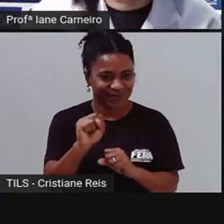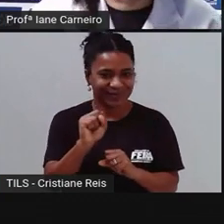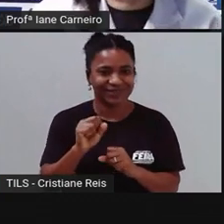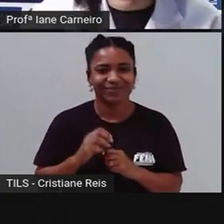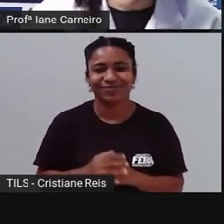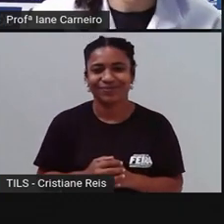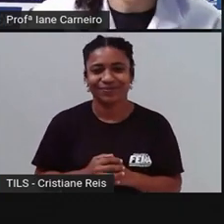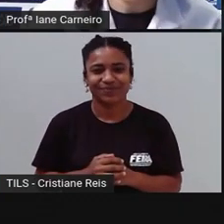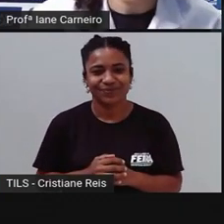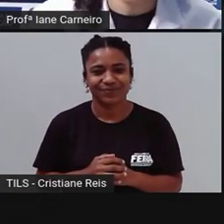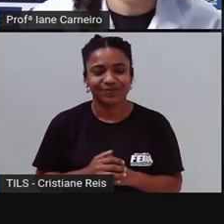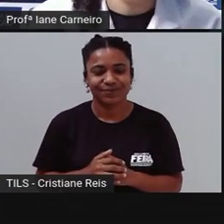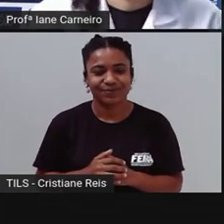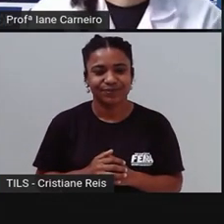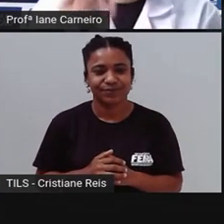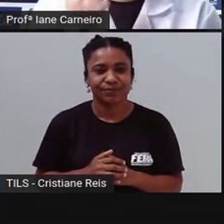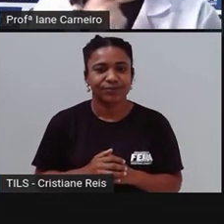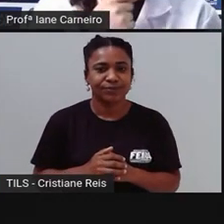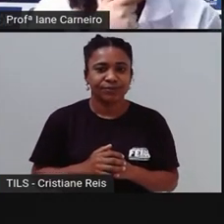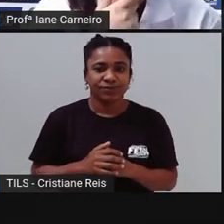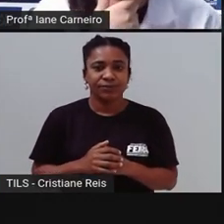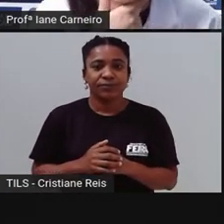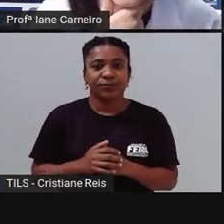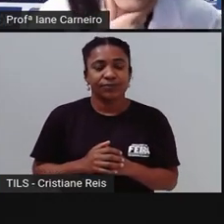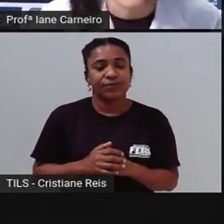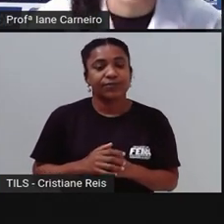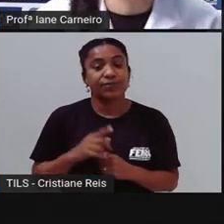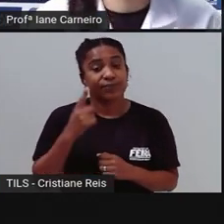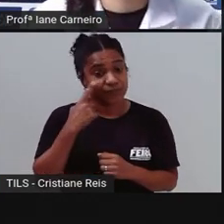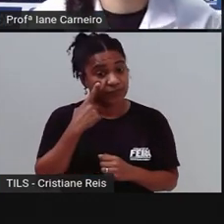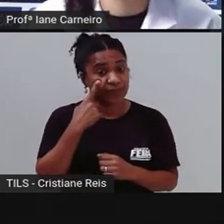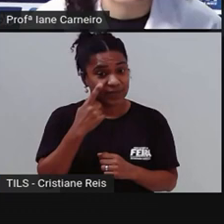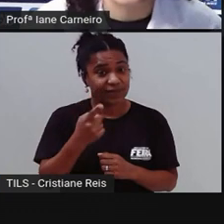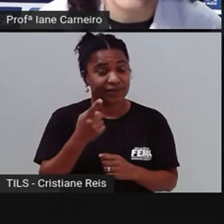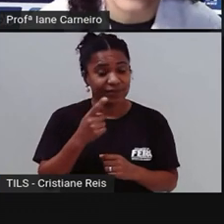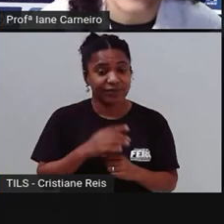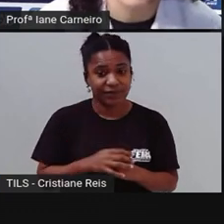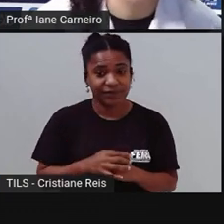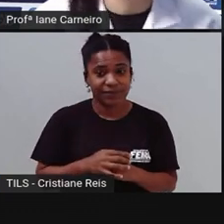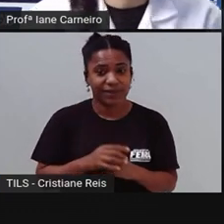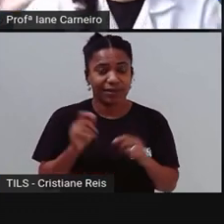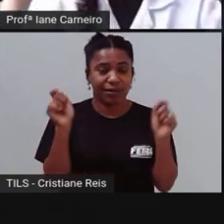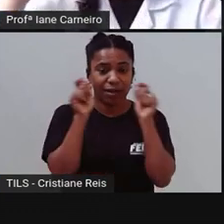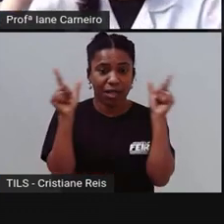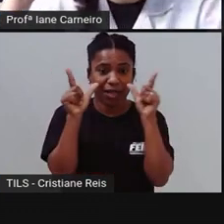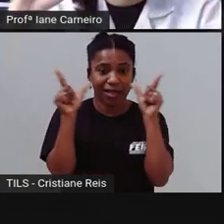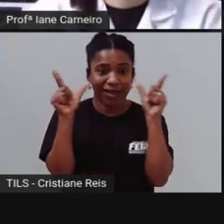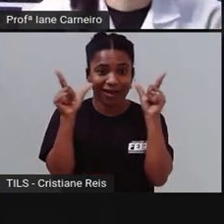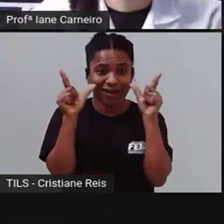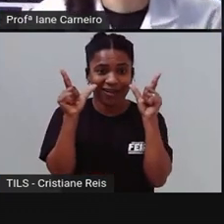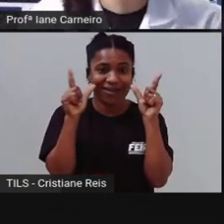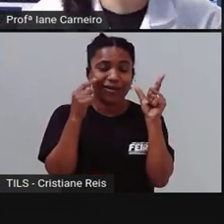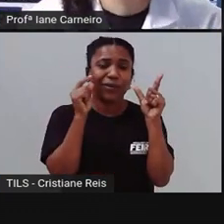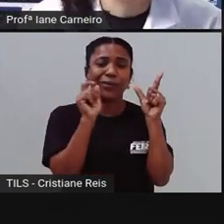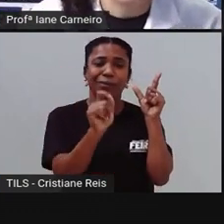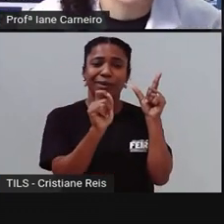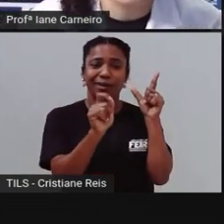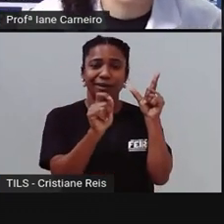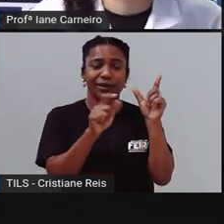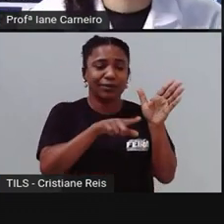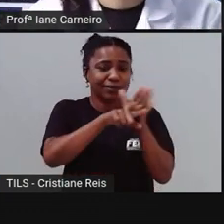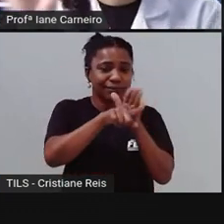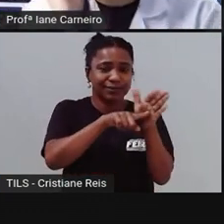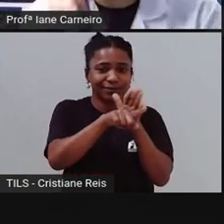certo? Aí a Pro pesquisou, ó, a Pro assustada aqui, ó, a cara assustada da Pro, porque a